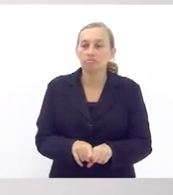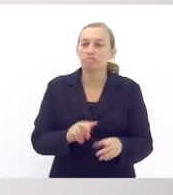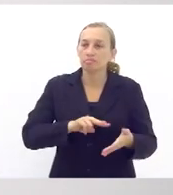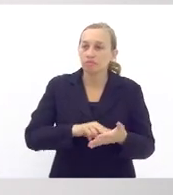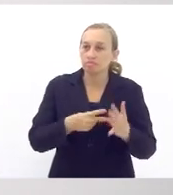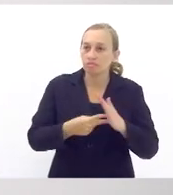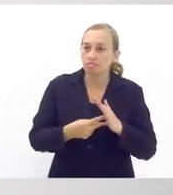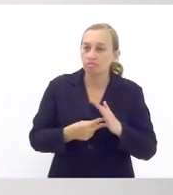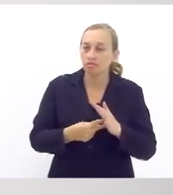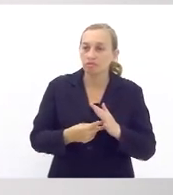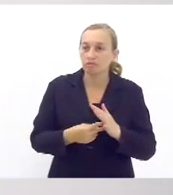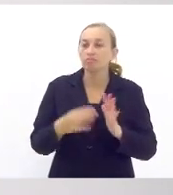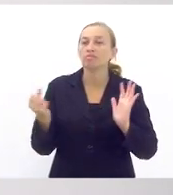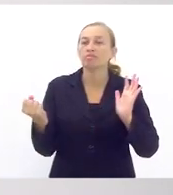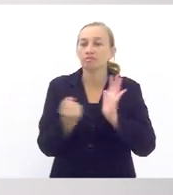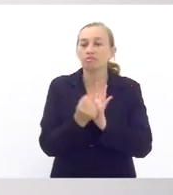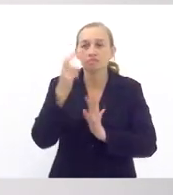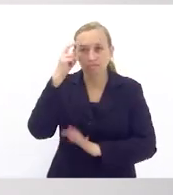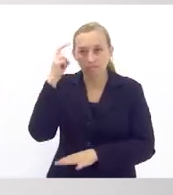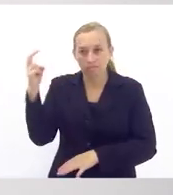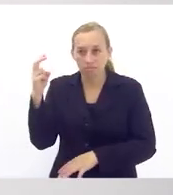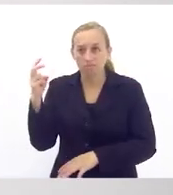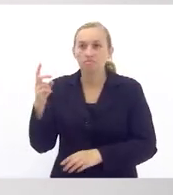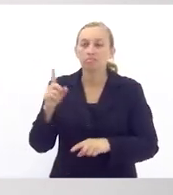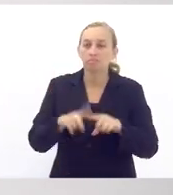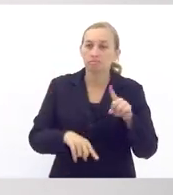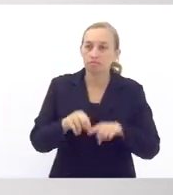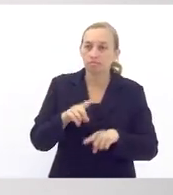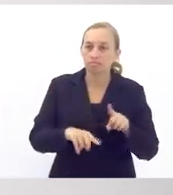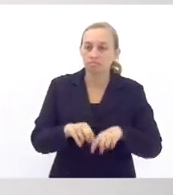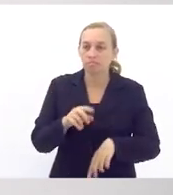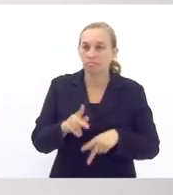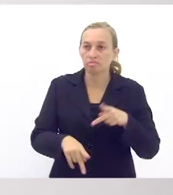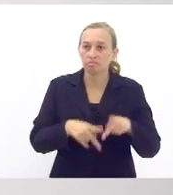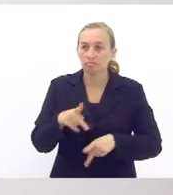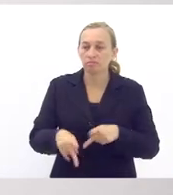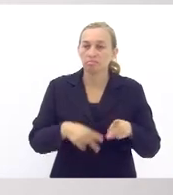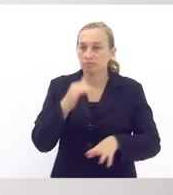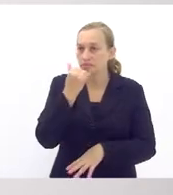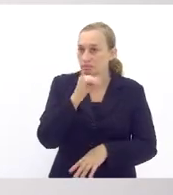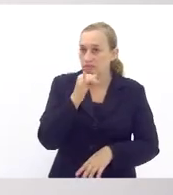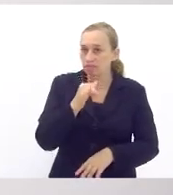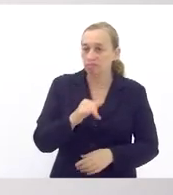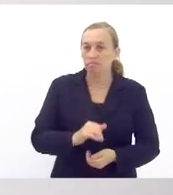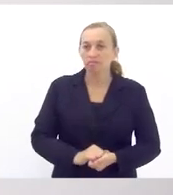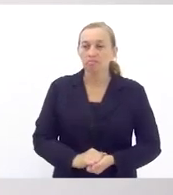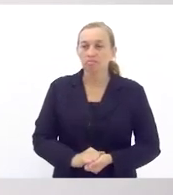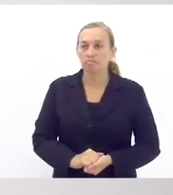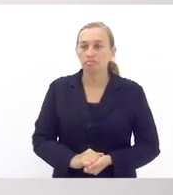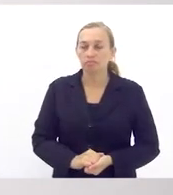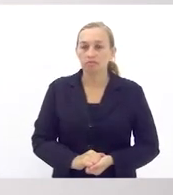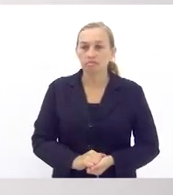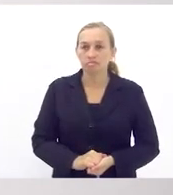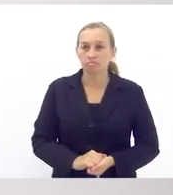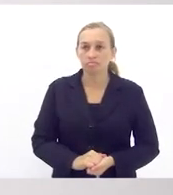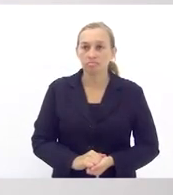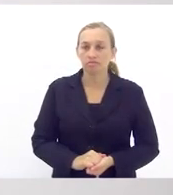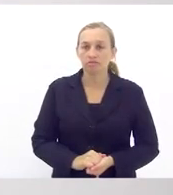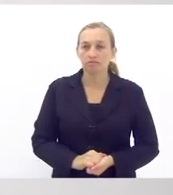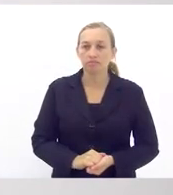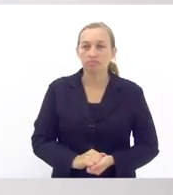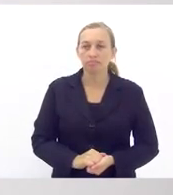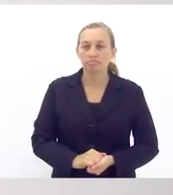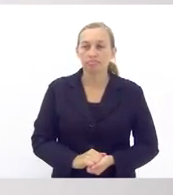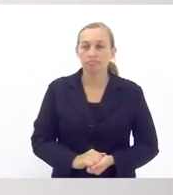em termos de patrimônio cultural imaterial do Povo Fluminense obviamente do povo brasileiro e queria me somar aqui